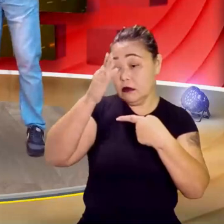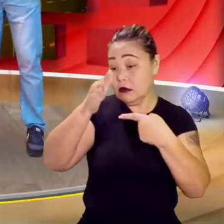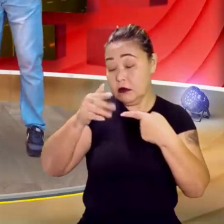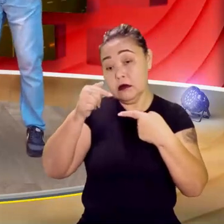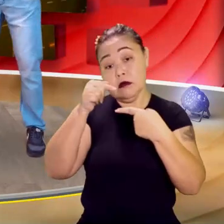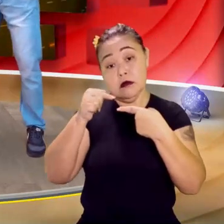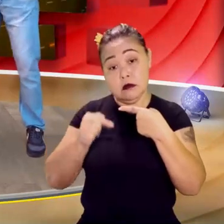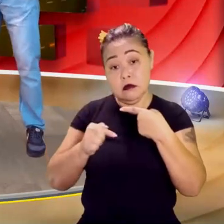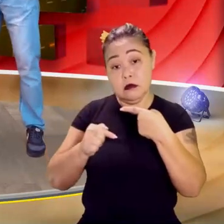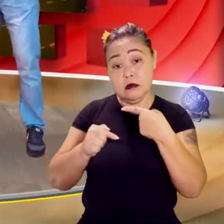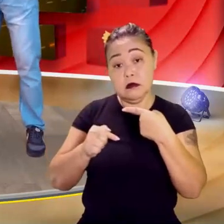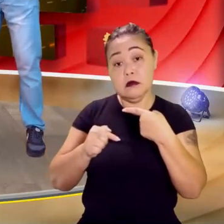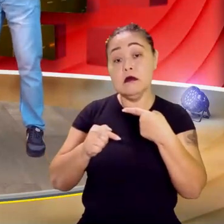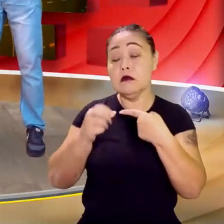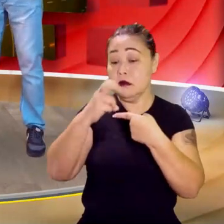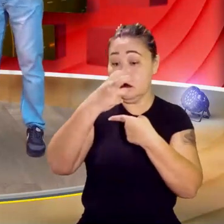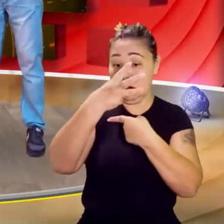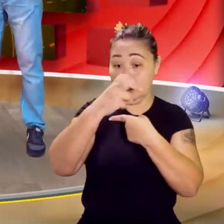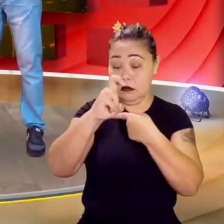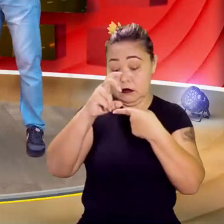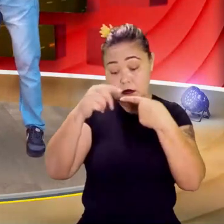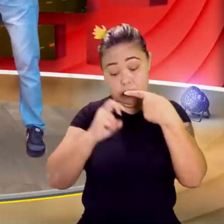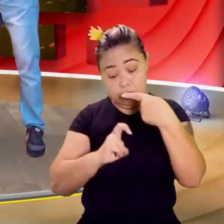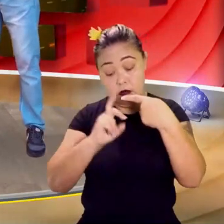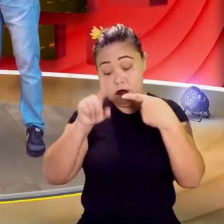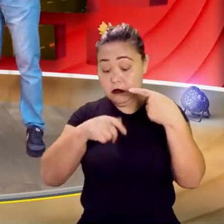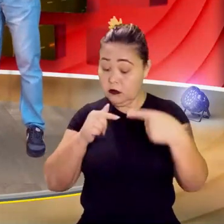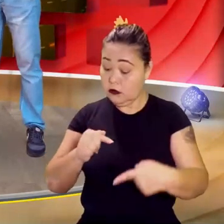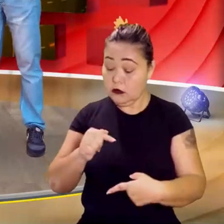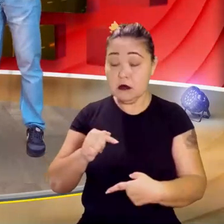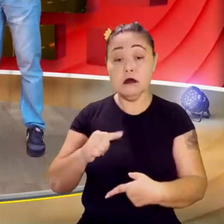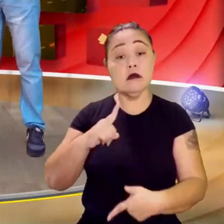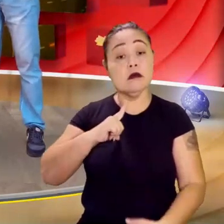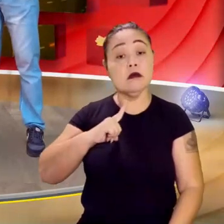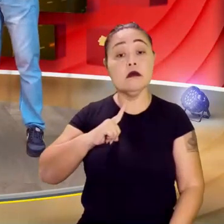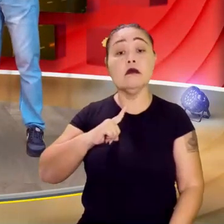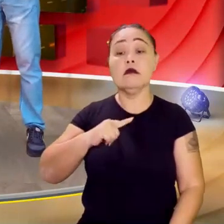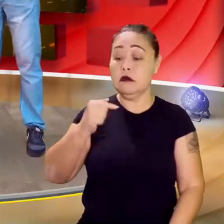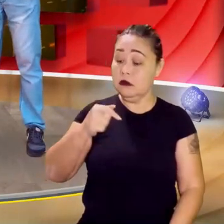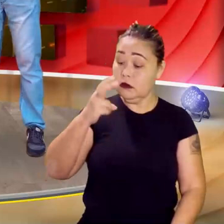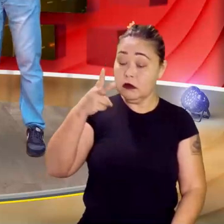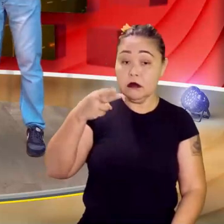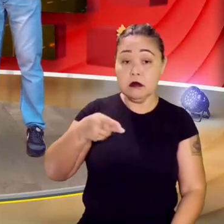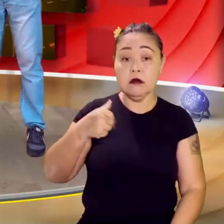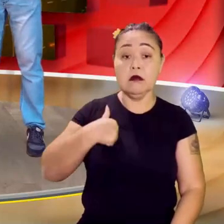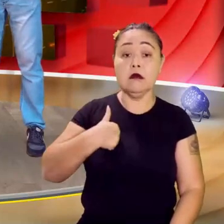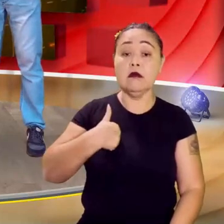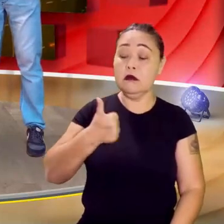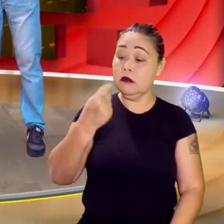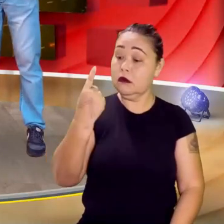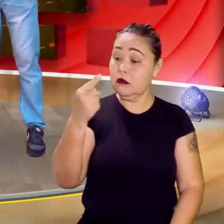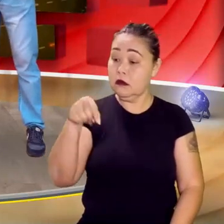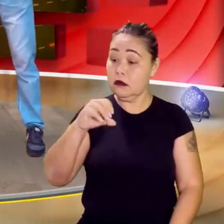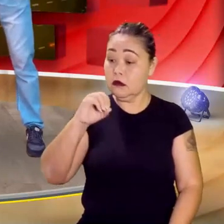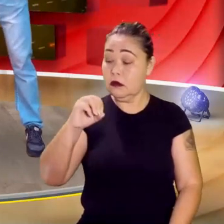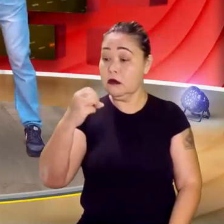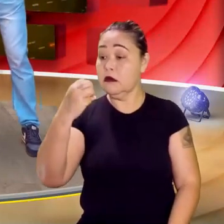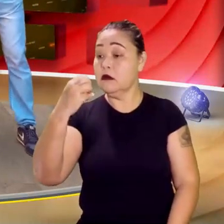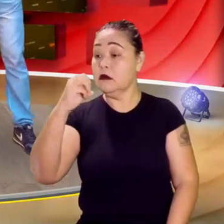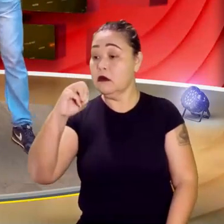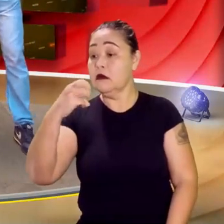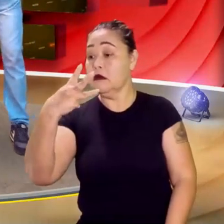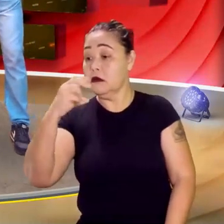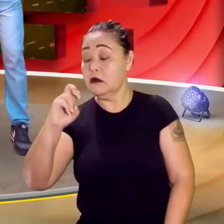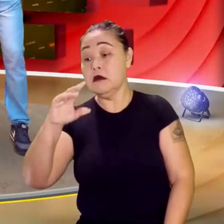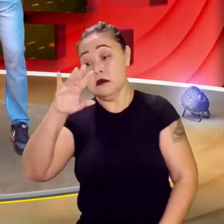vamos ficar com 35 por 5, né? Vai dar 7. Ficamos aqui com 7 igual a